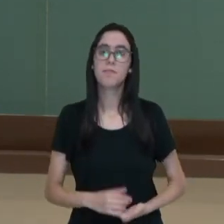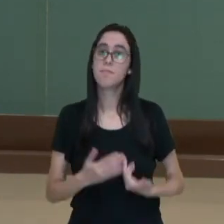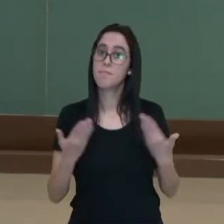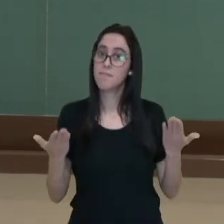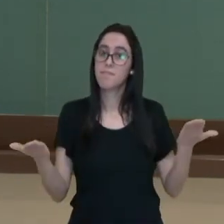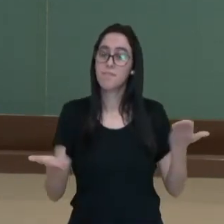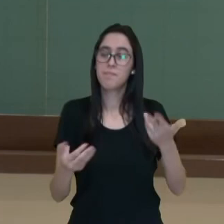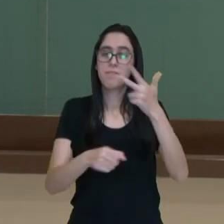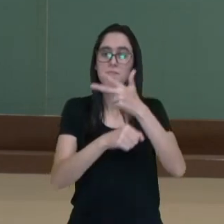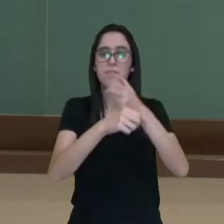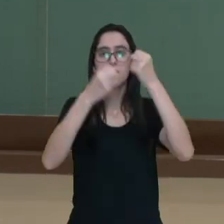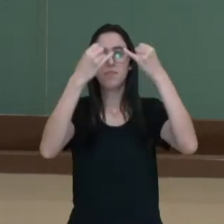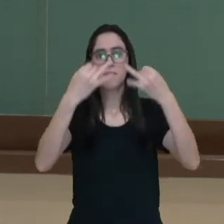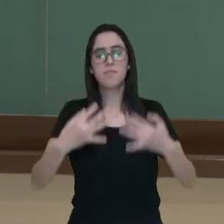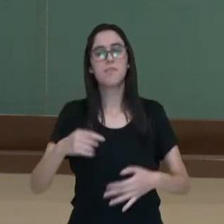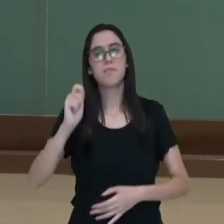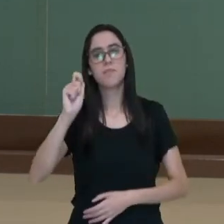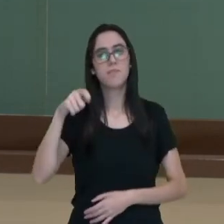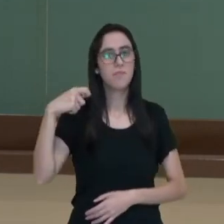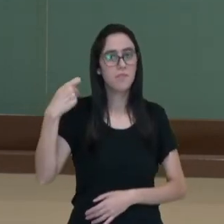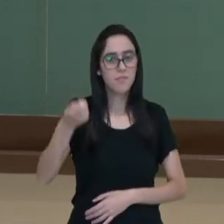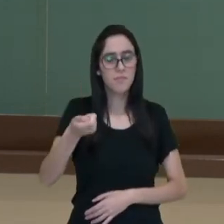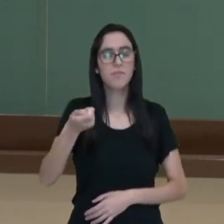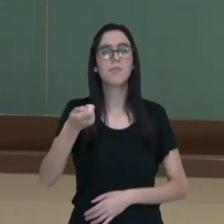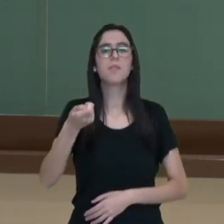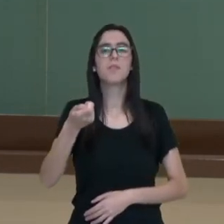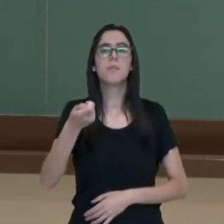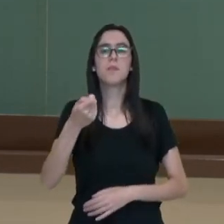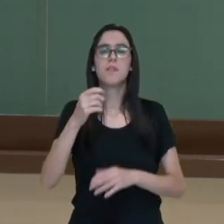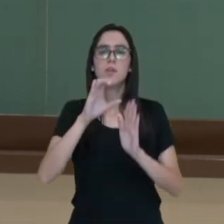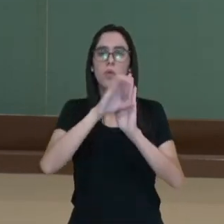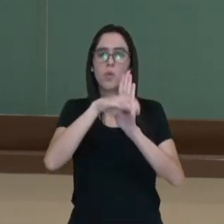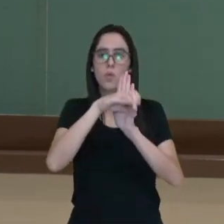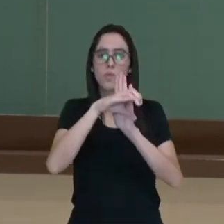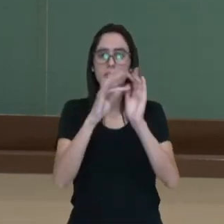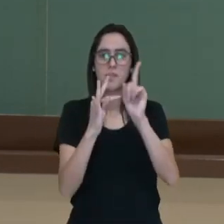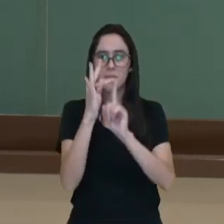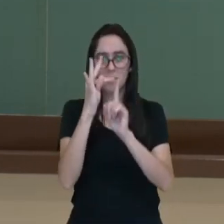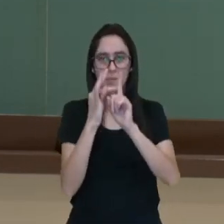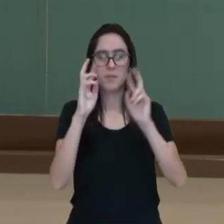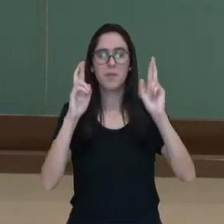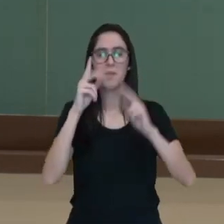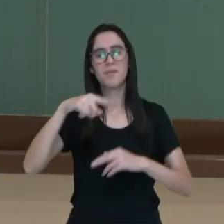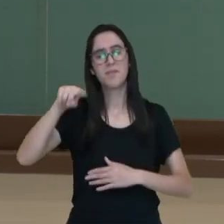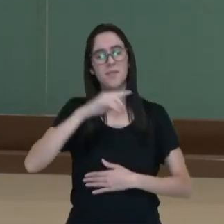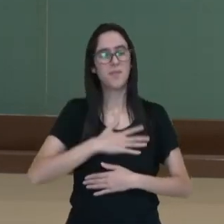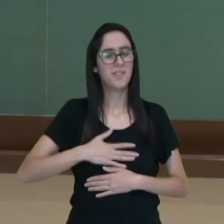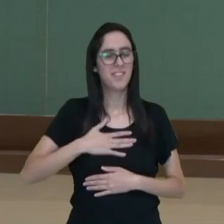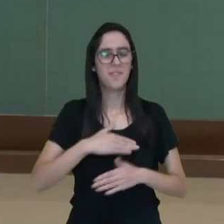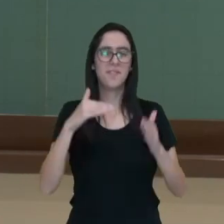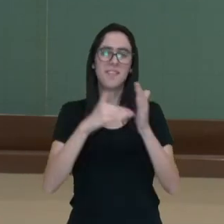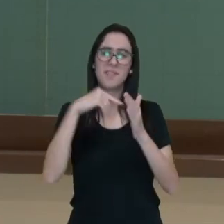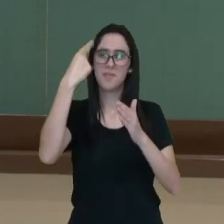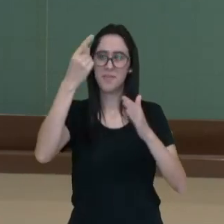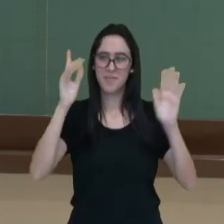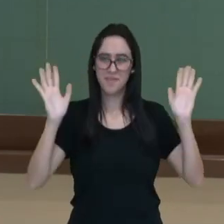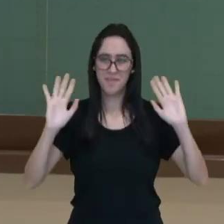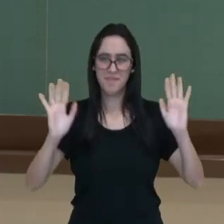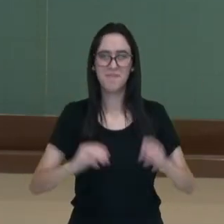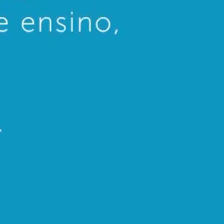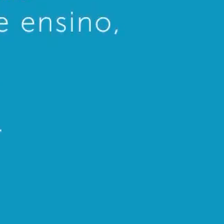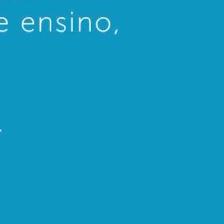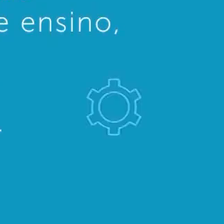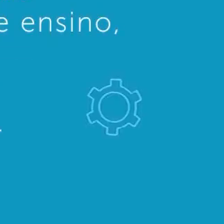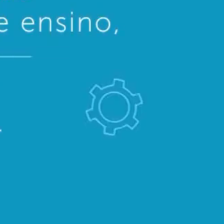pessoal, nesse vídeo nós falamos sobre os conceitos da termologia. Eu espero que vocês tenham gostado e até breve.